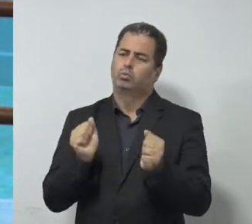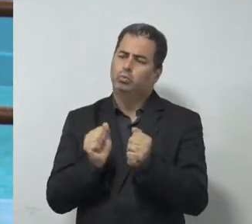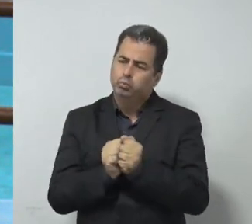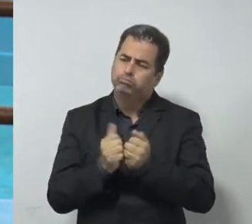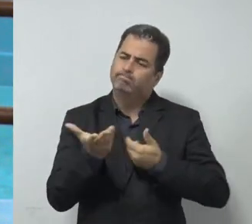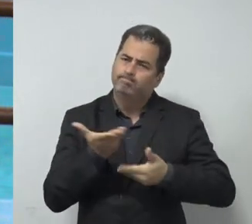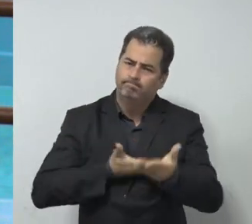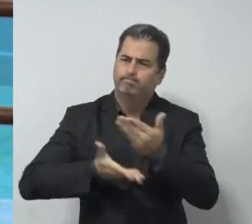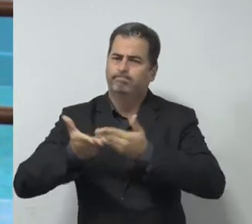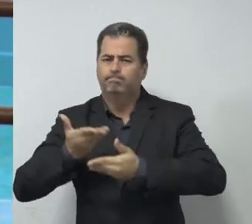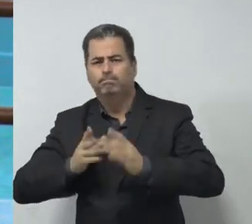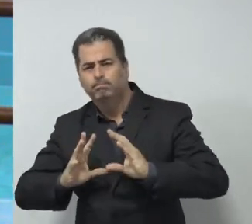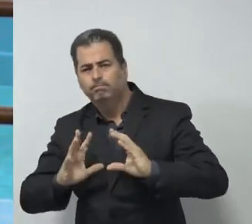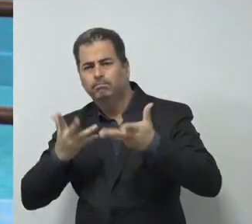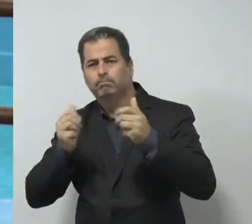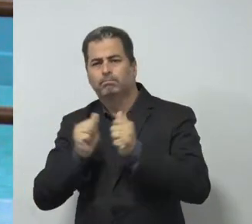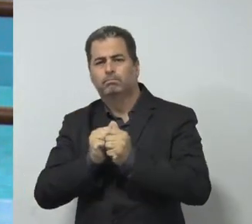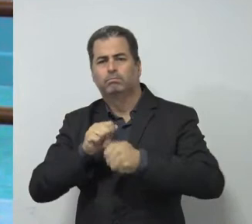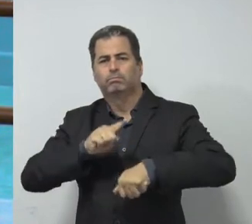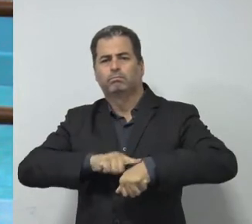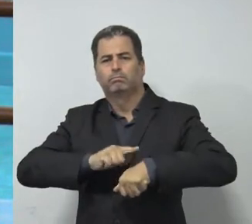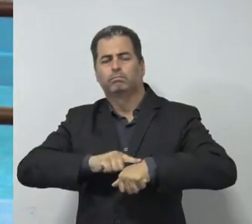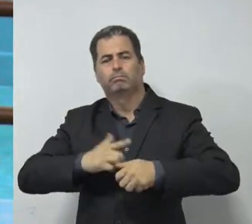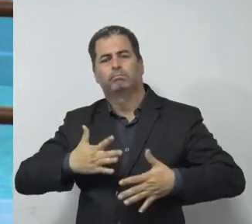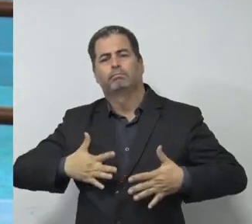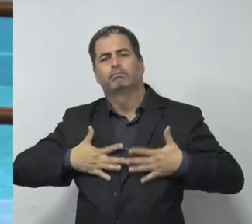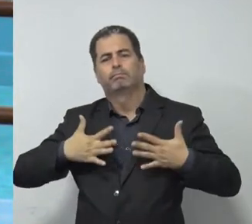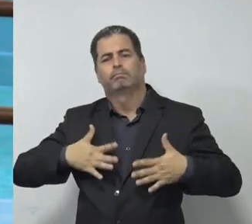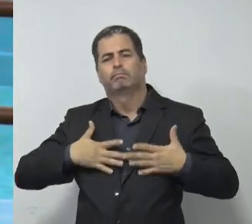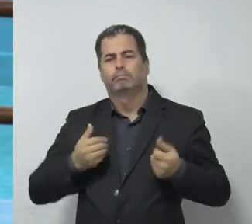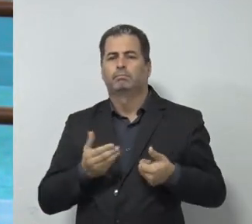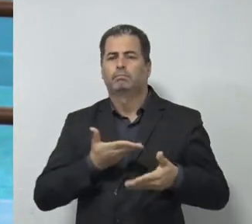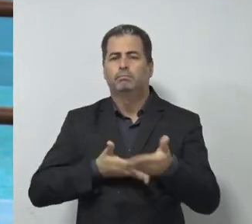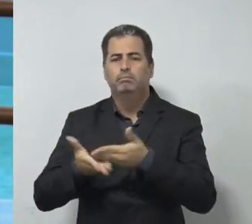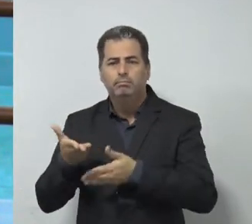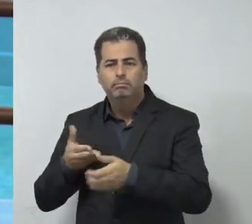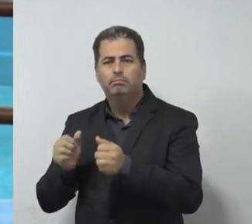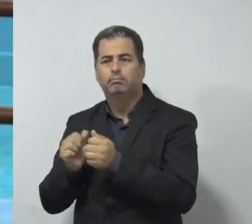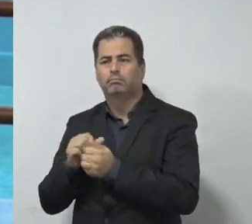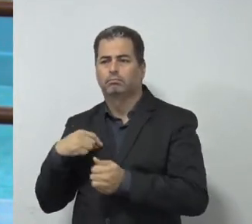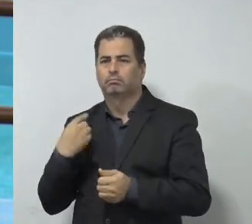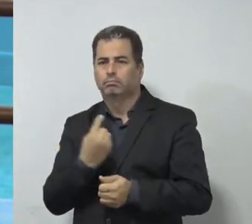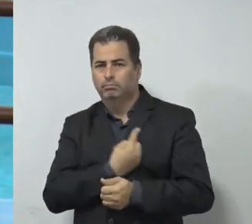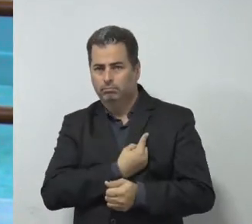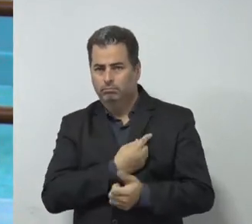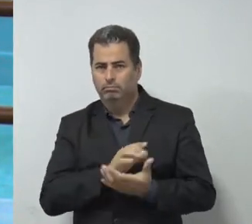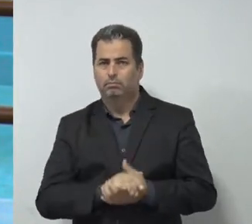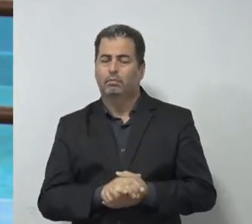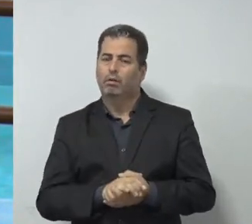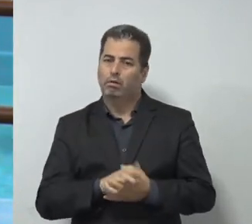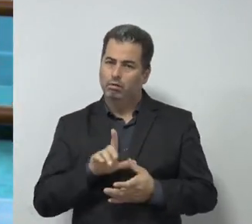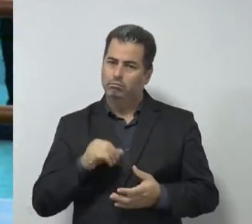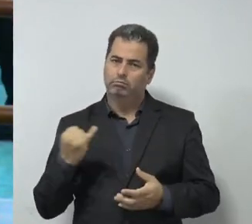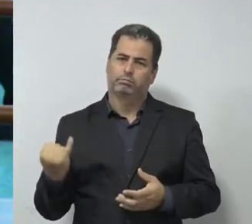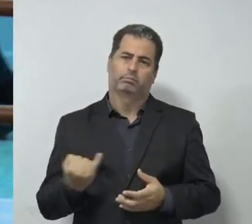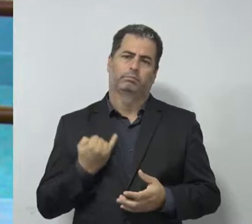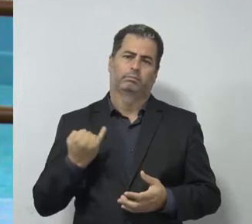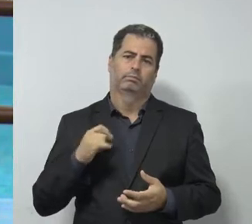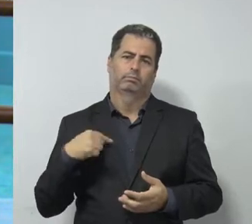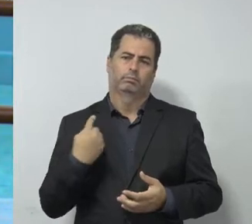confraternizando, né, nesse momento de alegria, compartilhando conosco. Então, isso é muito importante para